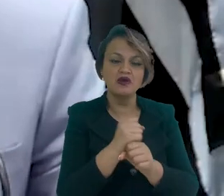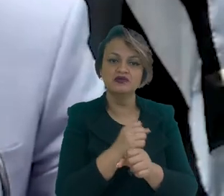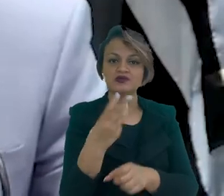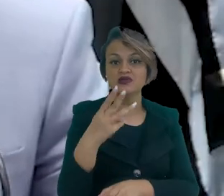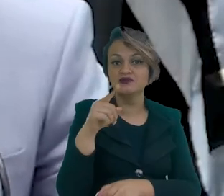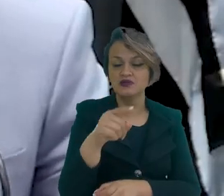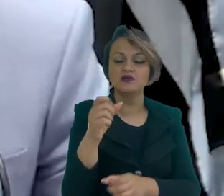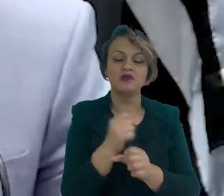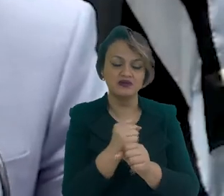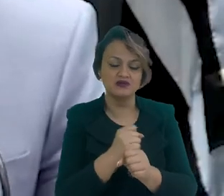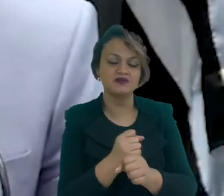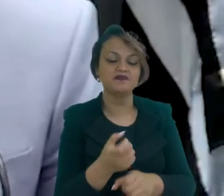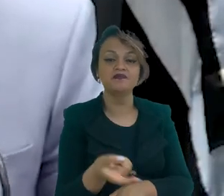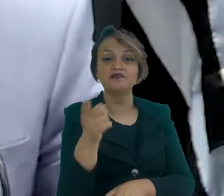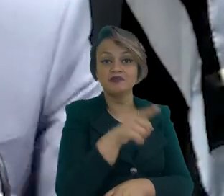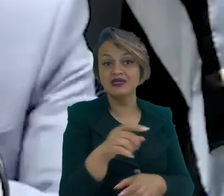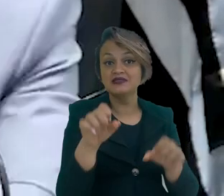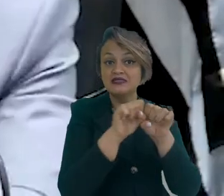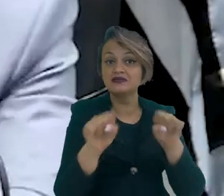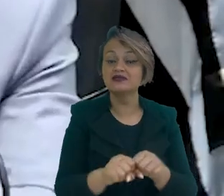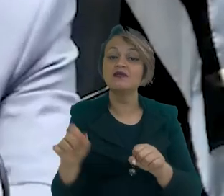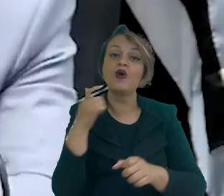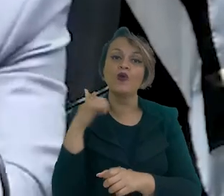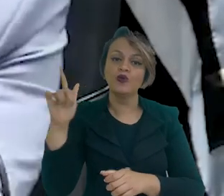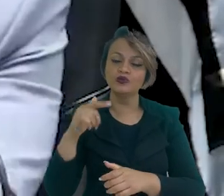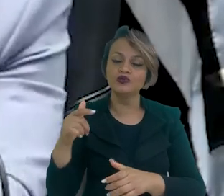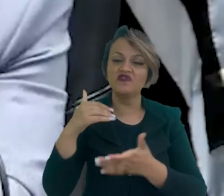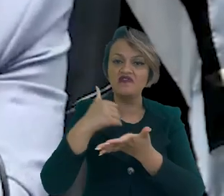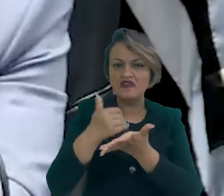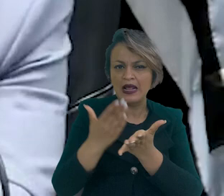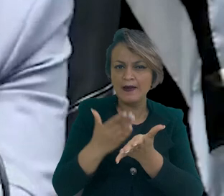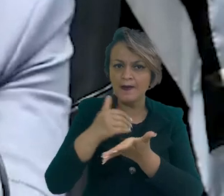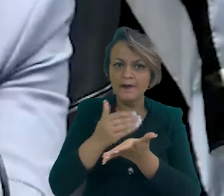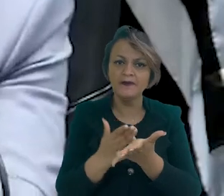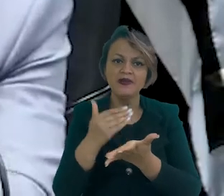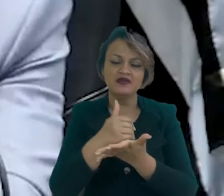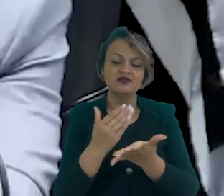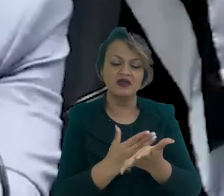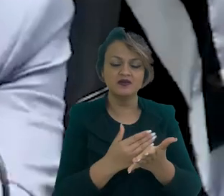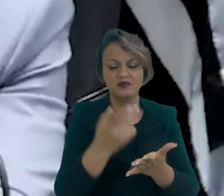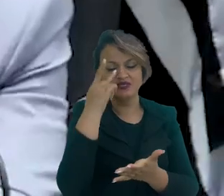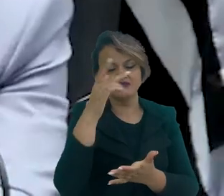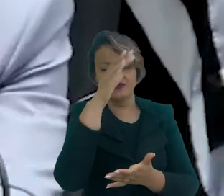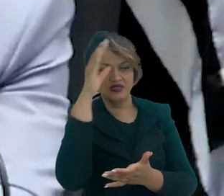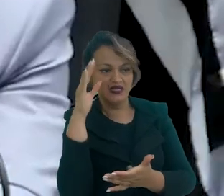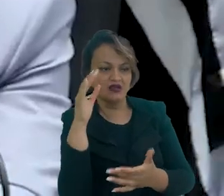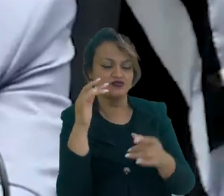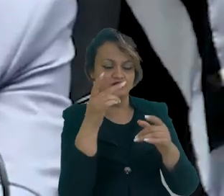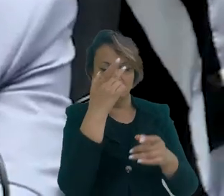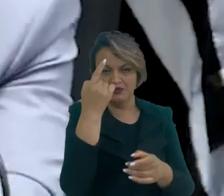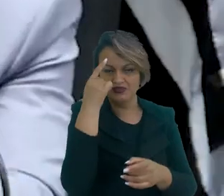2 mil 3 mil anos e a partir disso nós temos microssistemas fragmentados